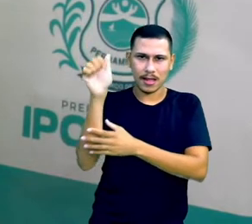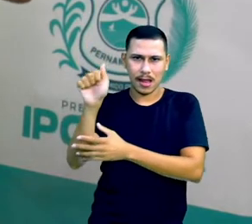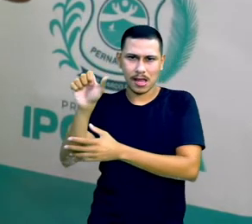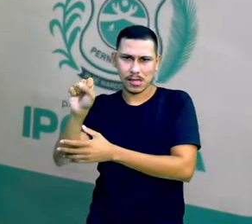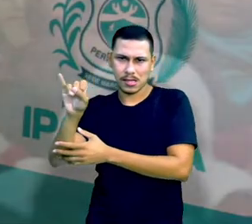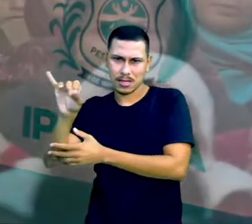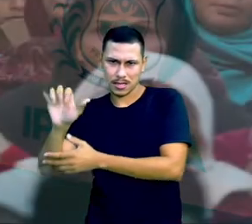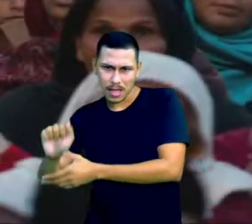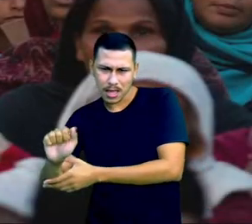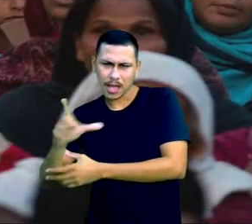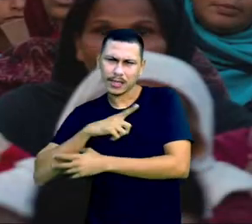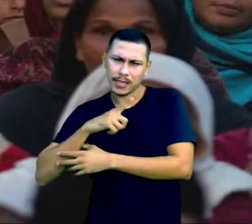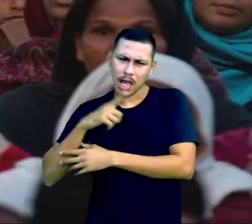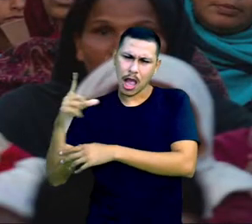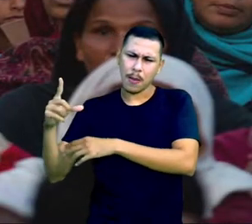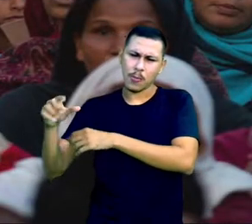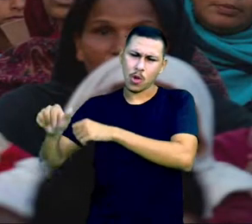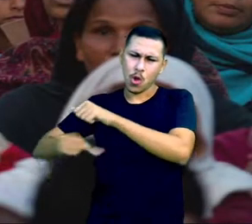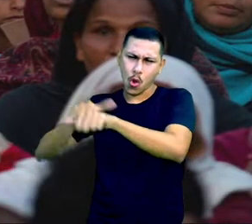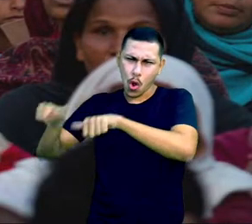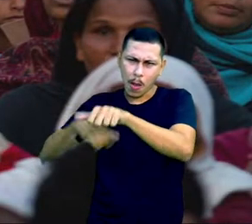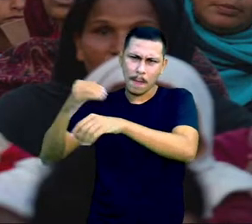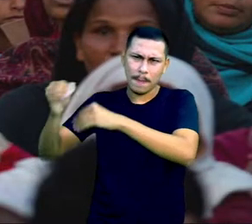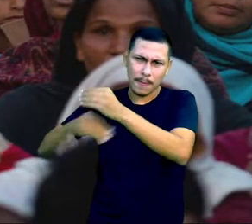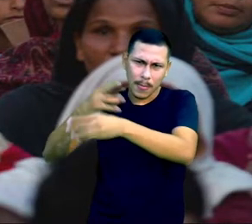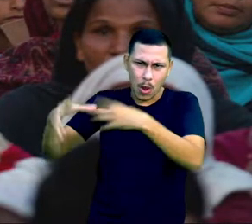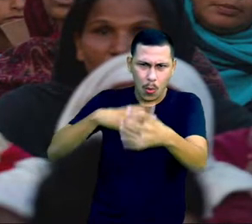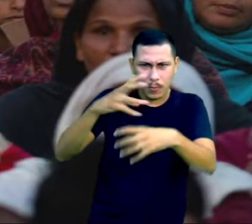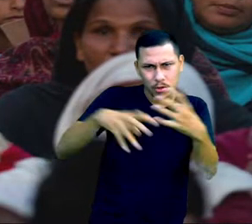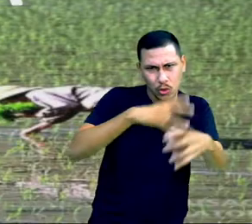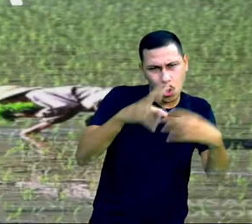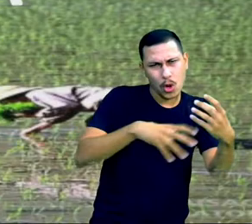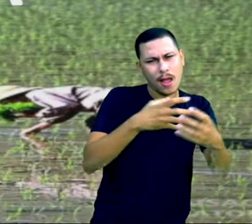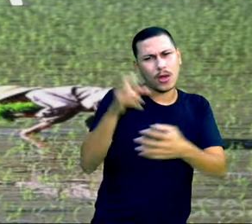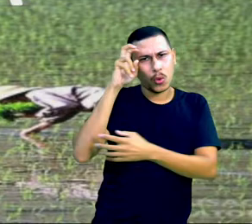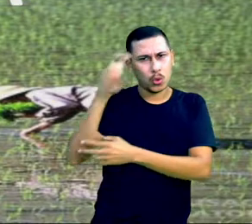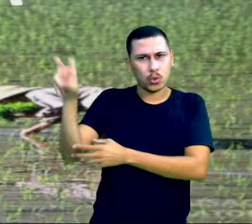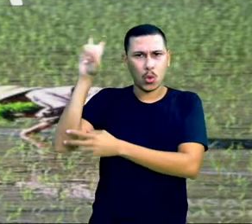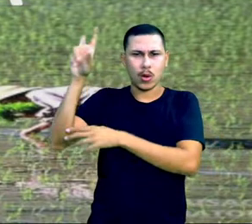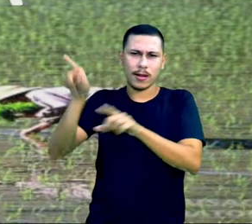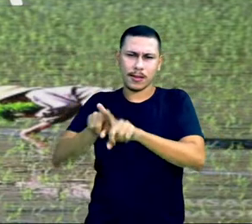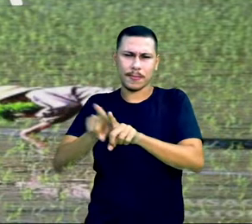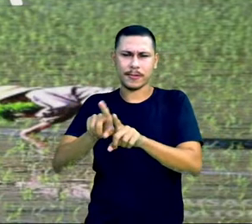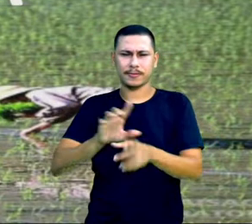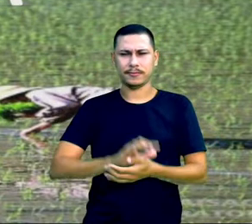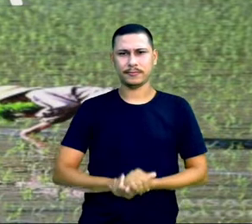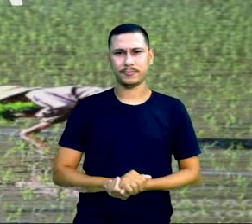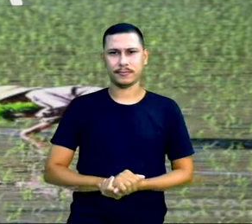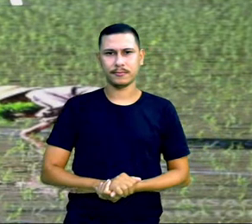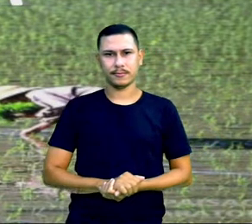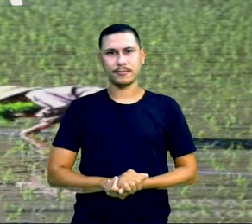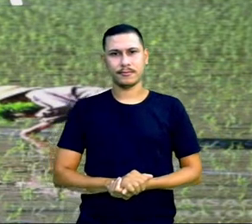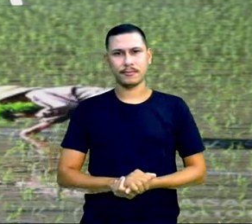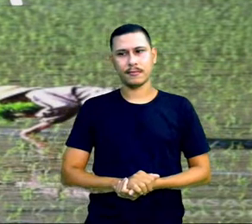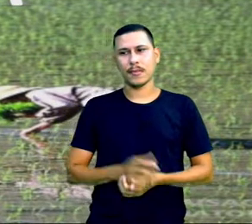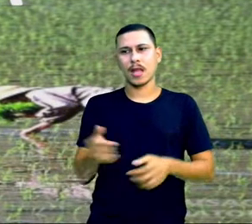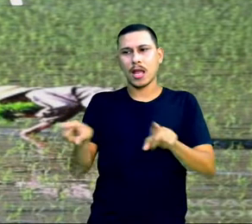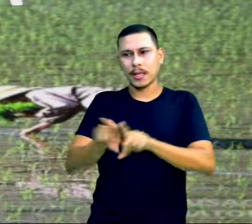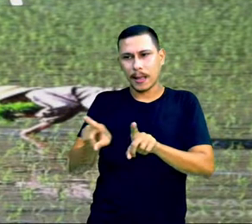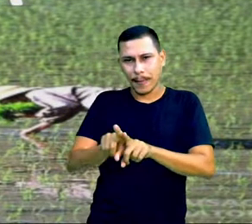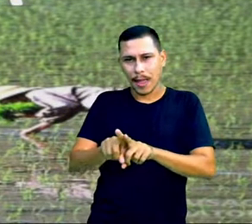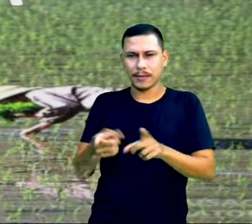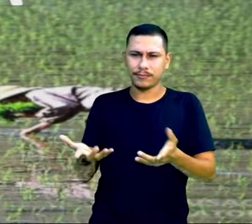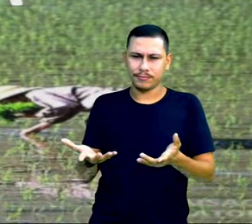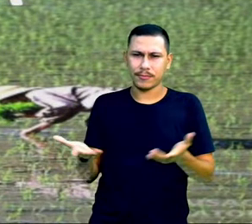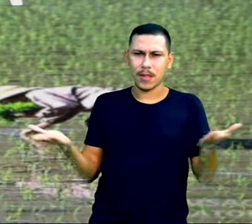a gente tem essa mistura muito grande nessa questão cultural. A agropecuária. Vamos